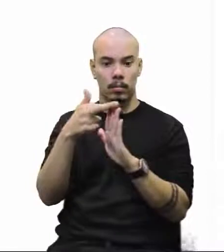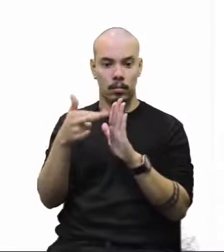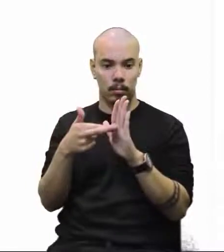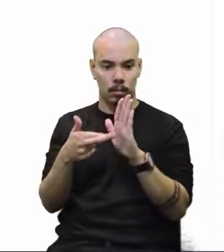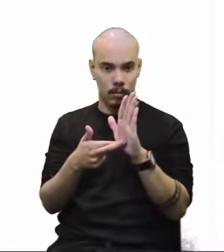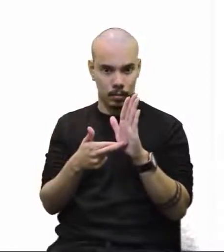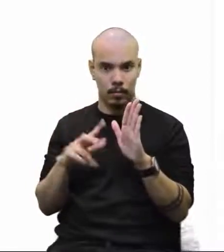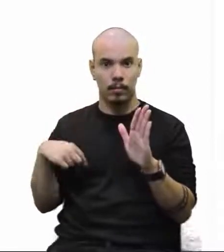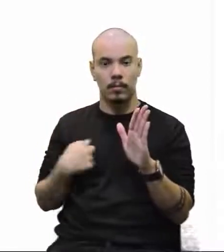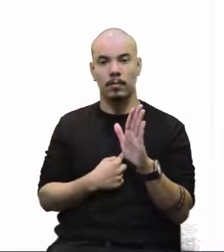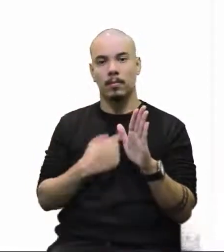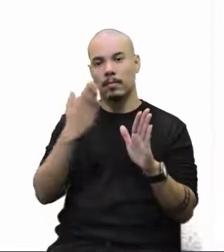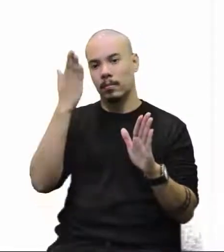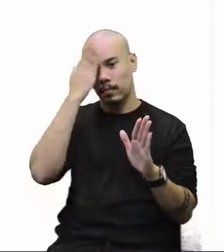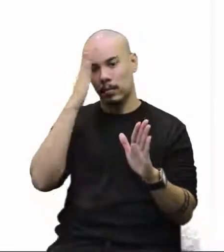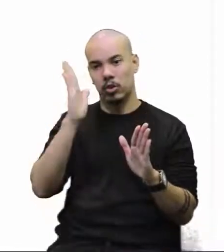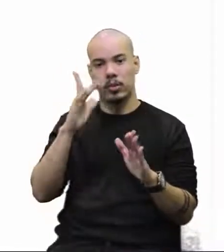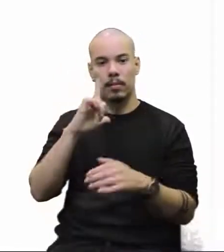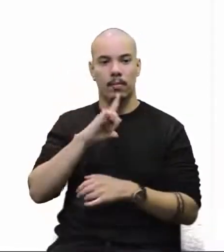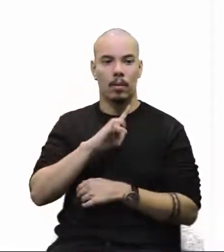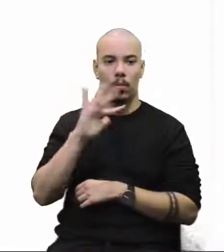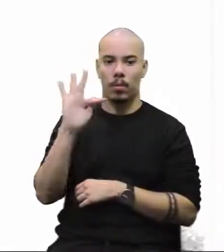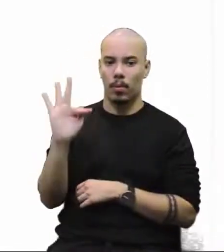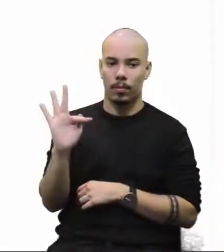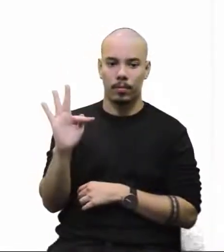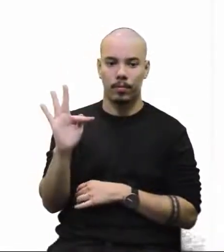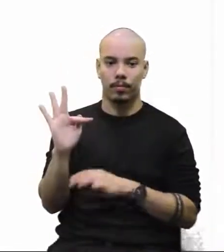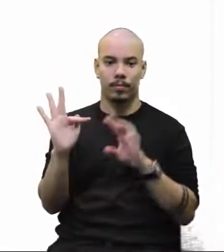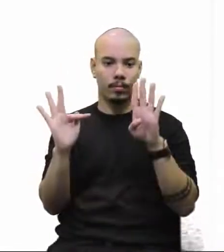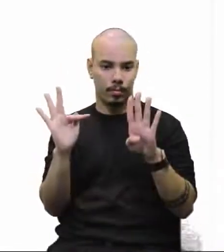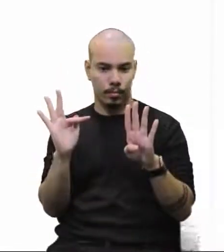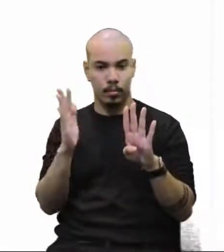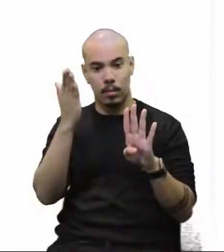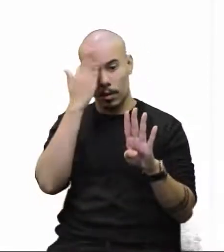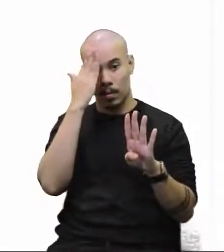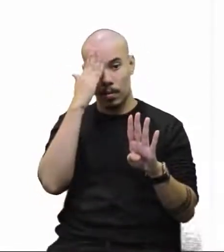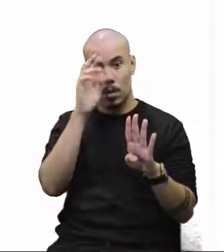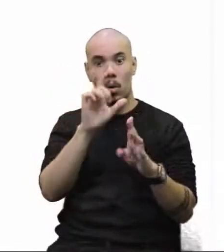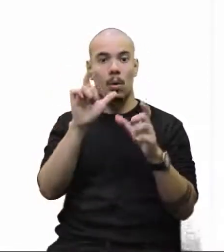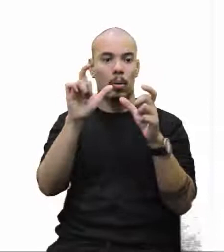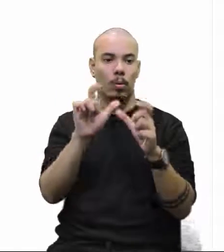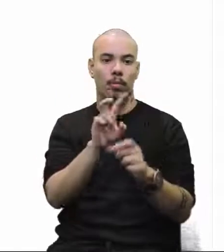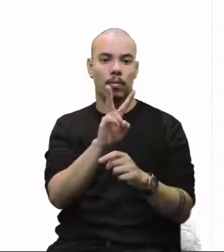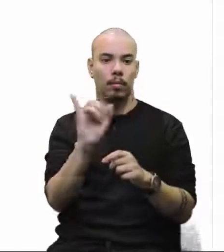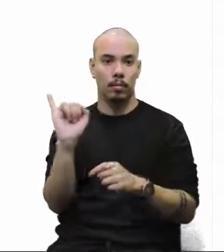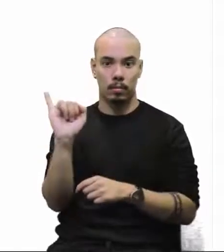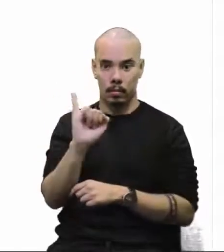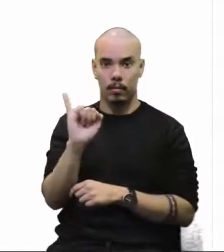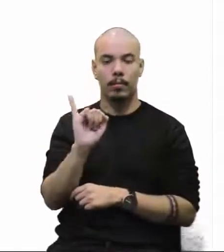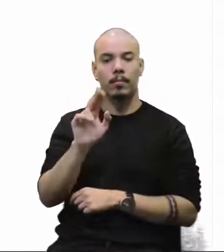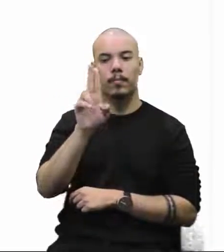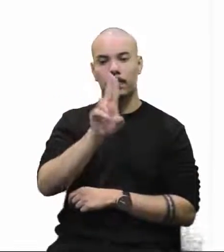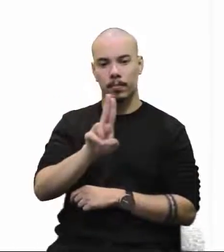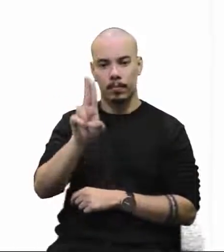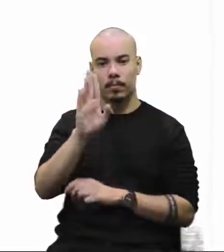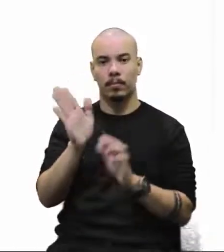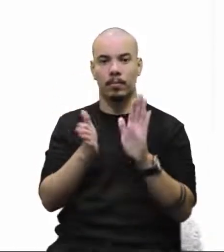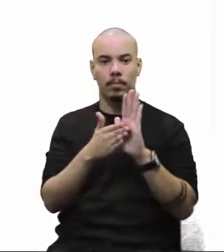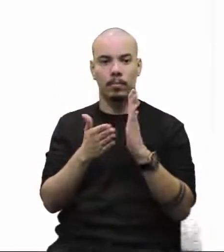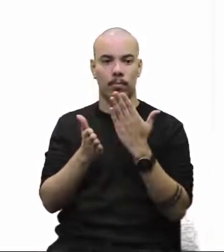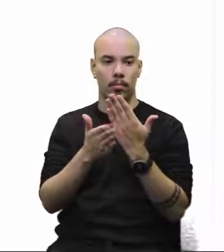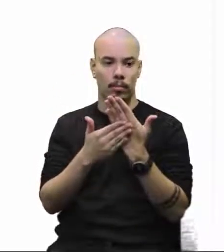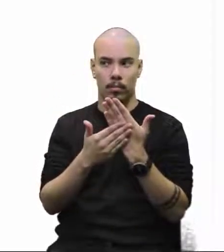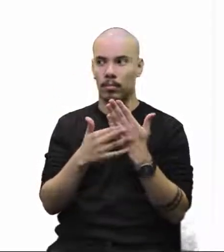tapa, saber se já tem o F e tem o B, saber o I para onde vai, né? Usa a mão